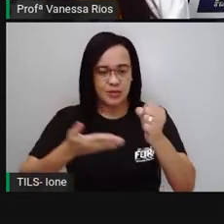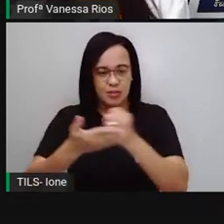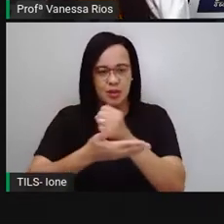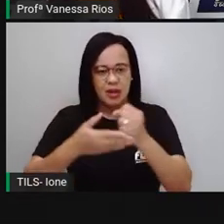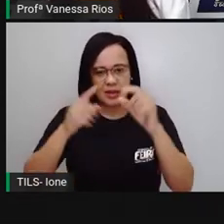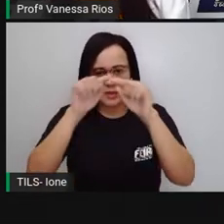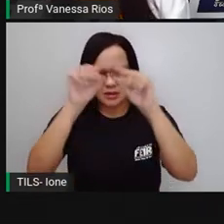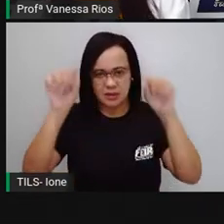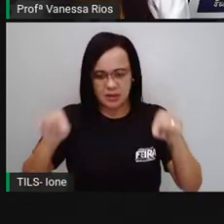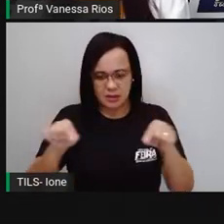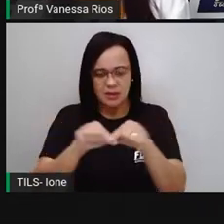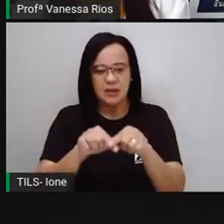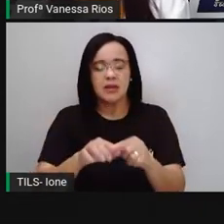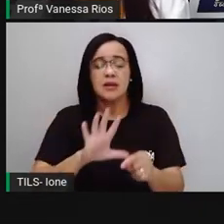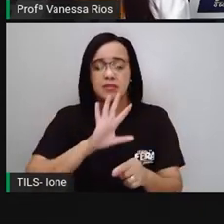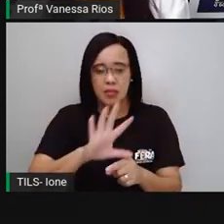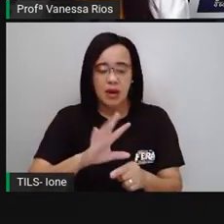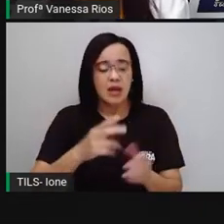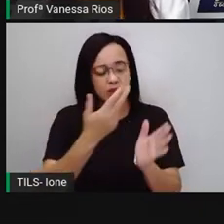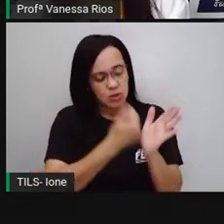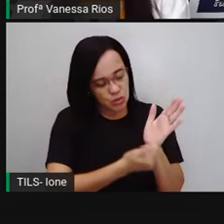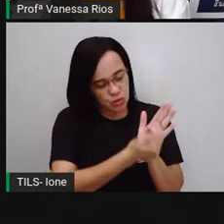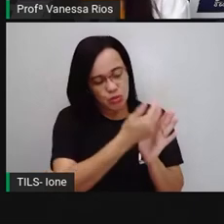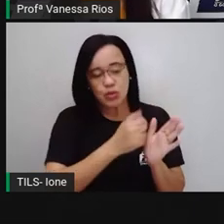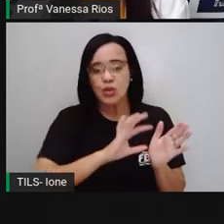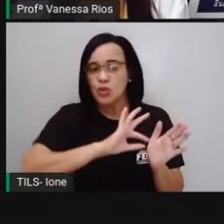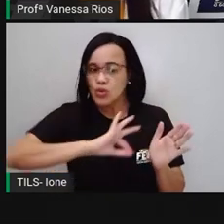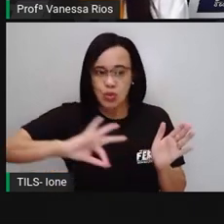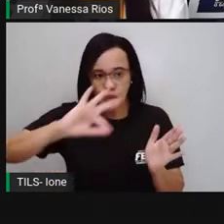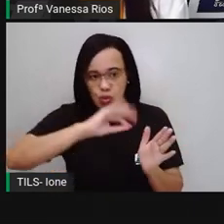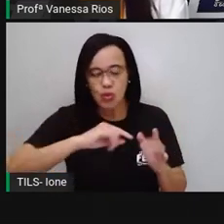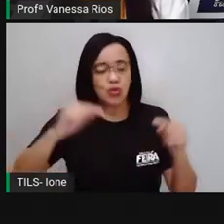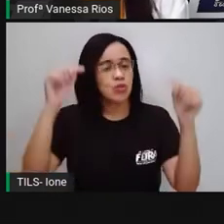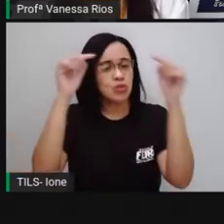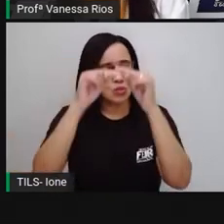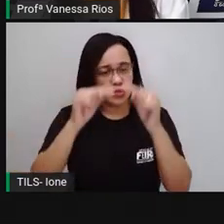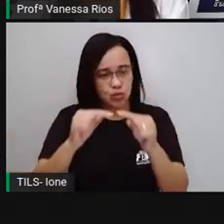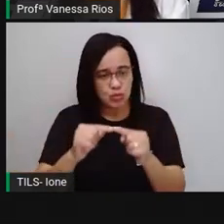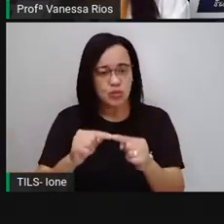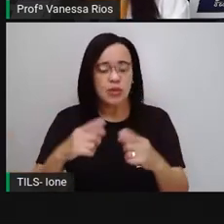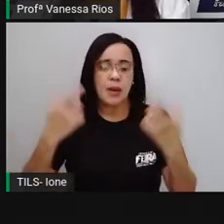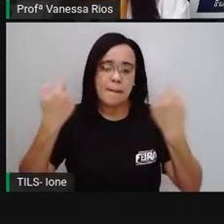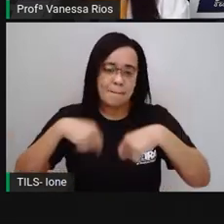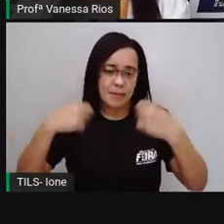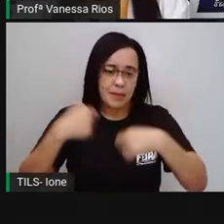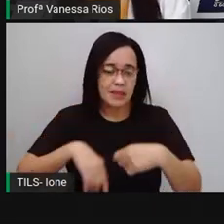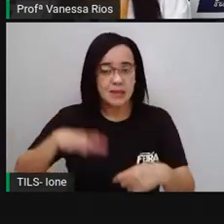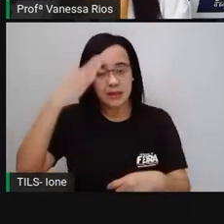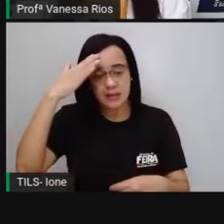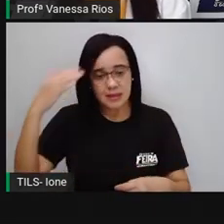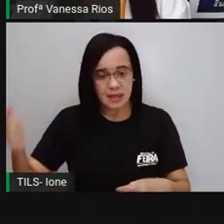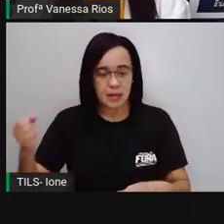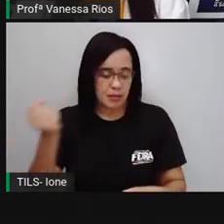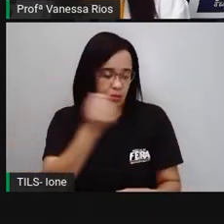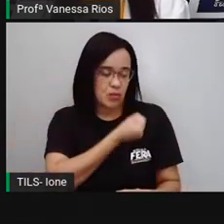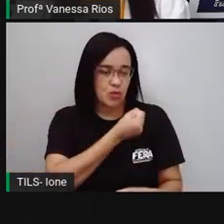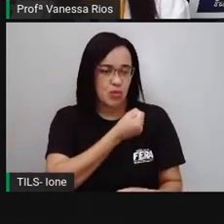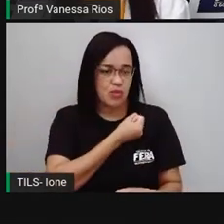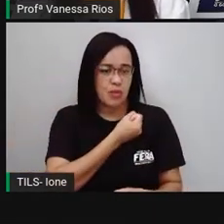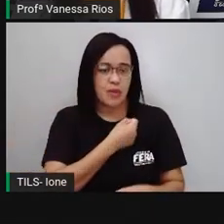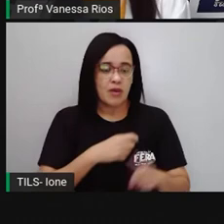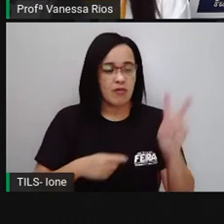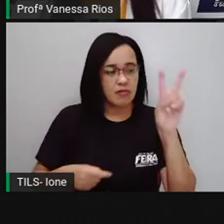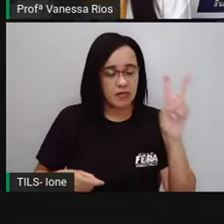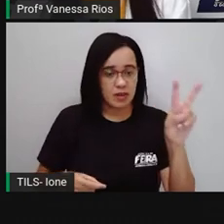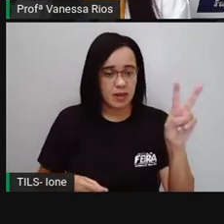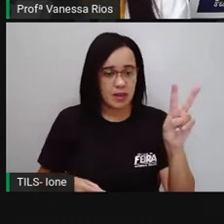poliedros convexos, né? Sabendo o número de faces, de arestas e de vértices, e fazendo esse